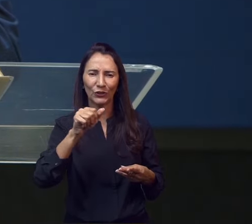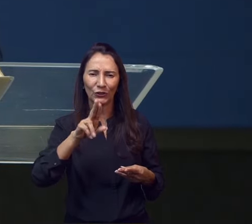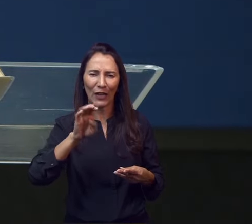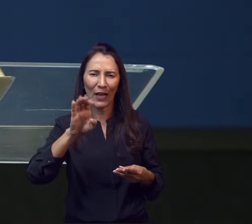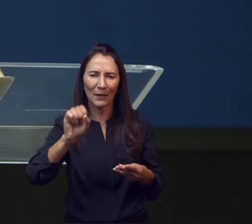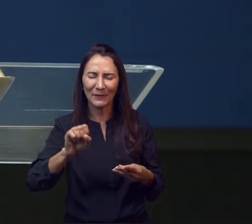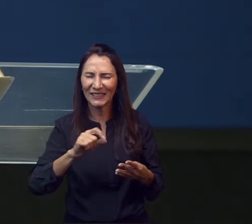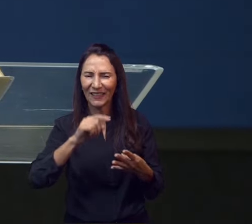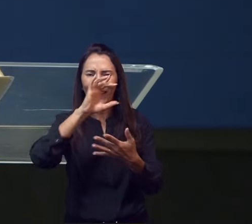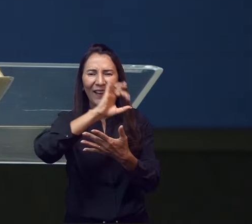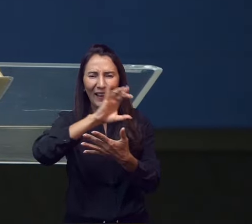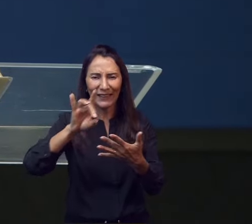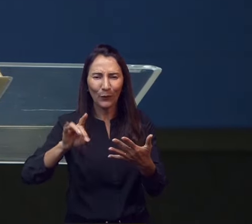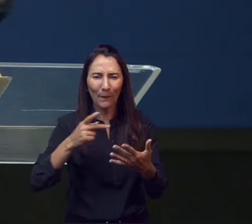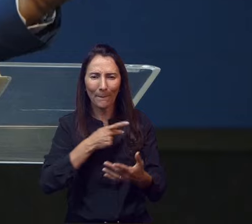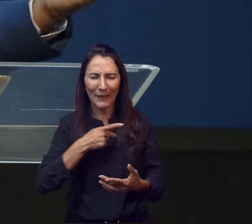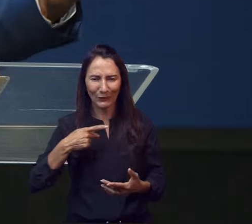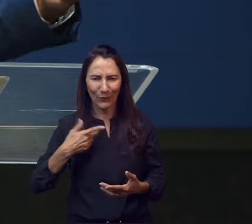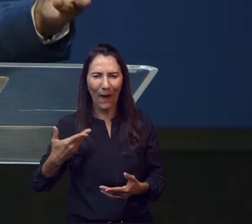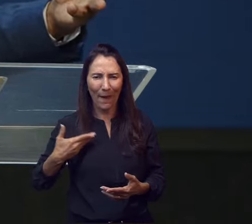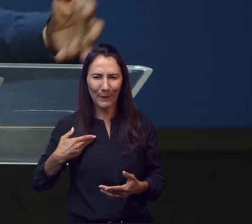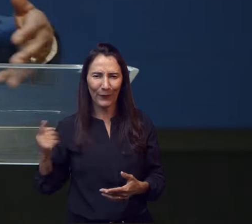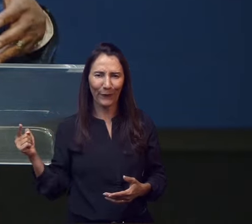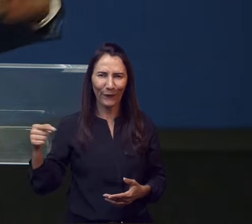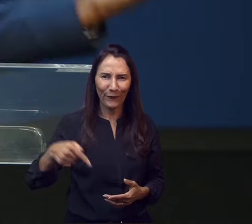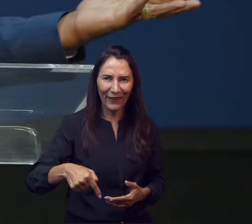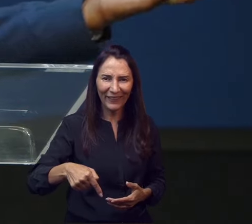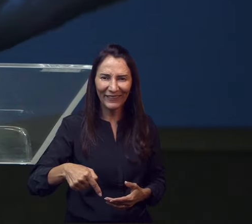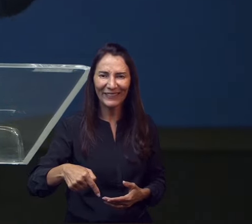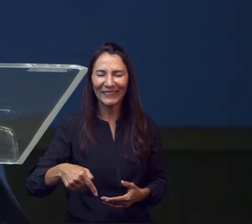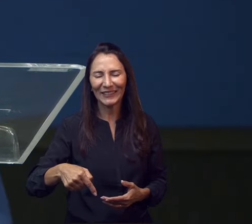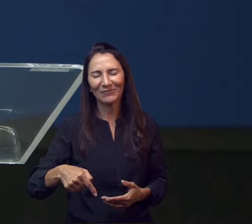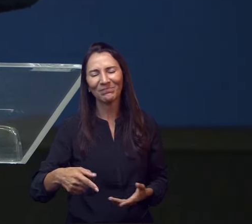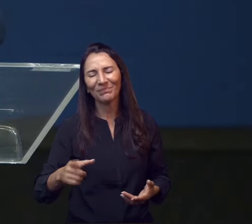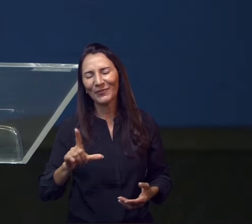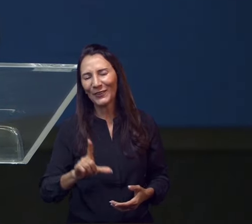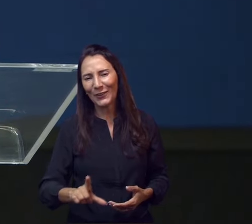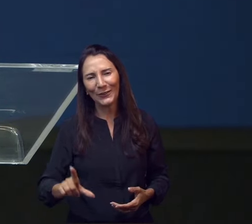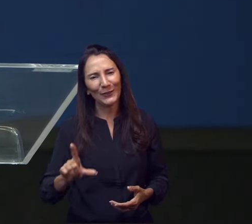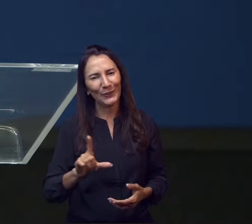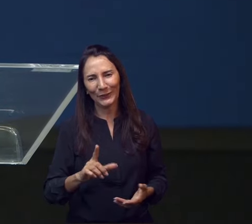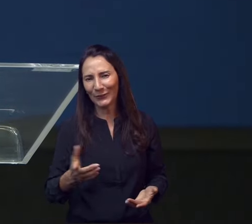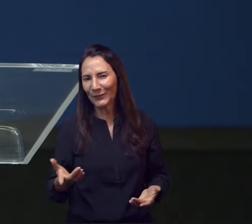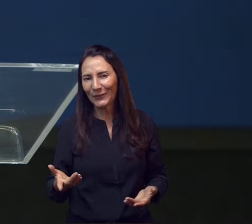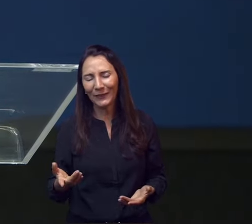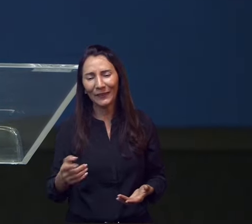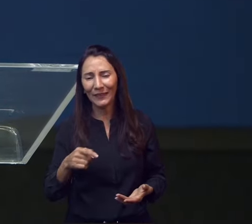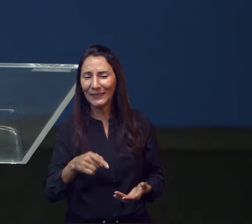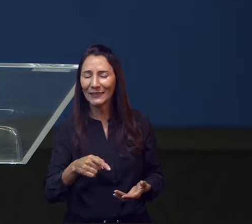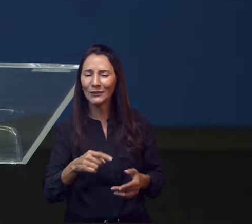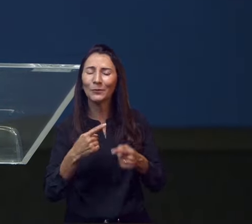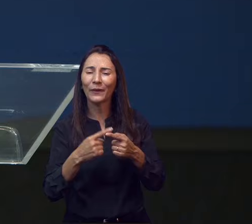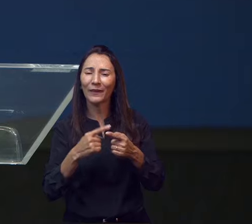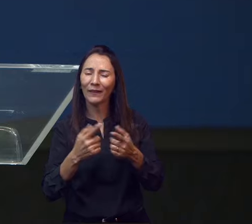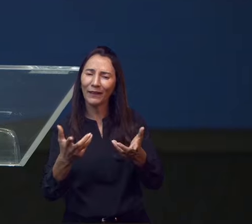de cada um de nós Óbvio é uma forma de nós podermos honrá-lo